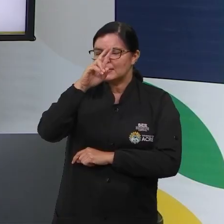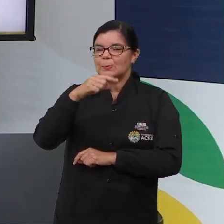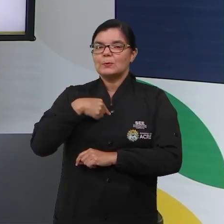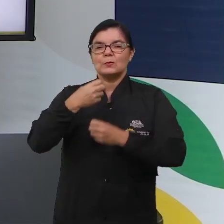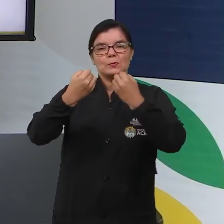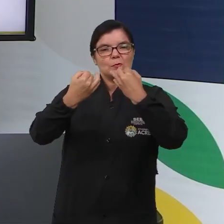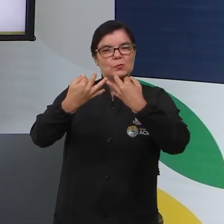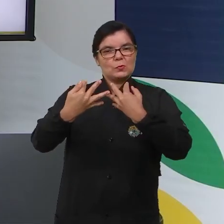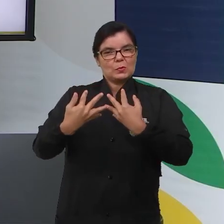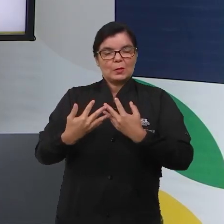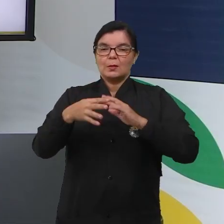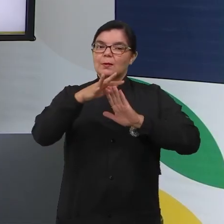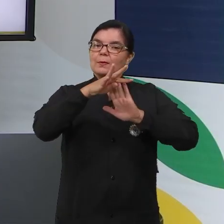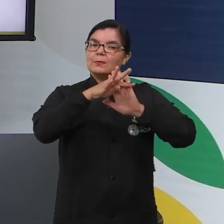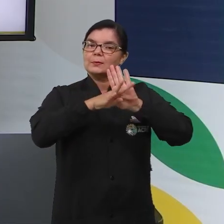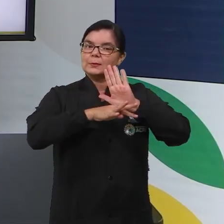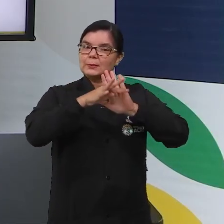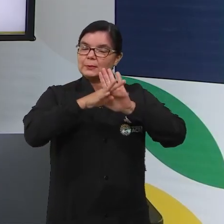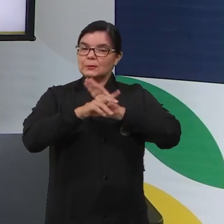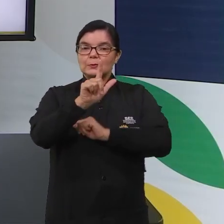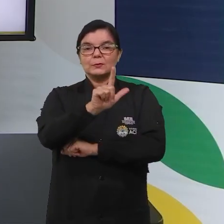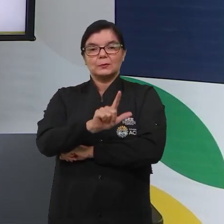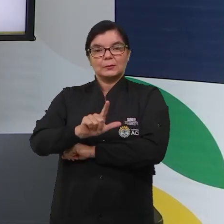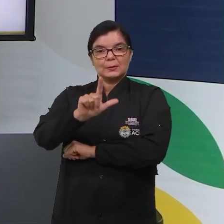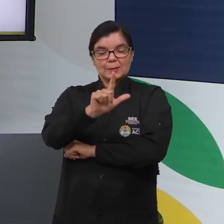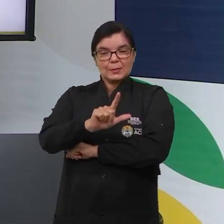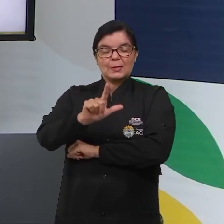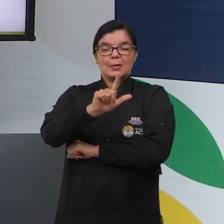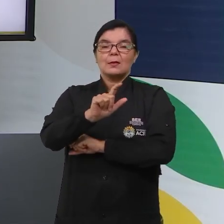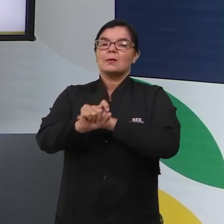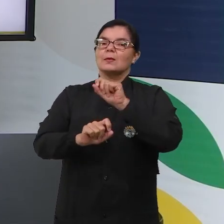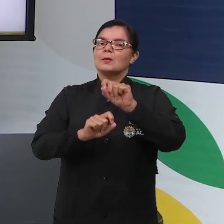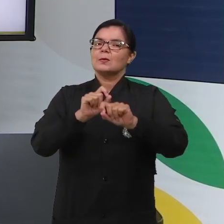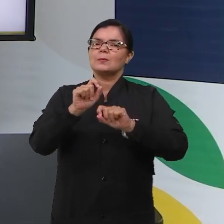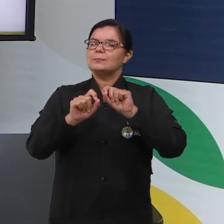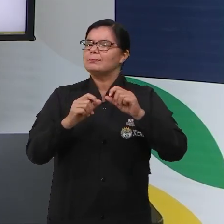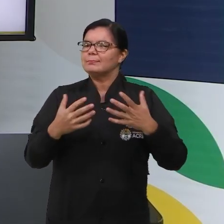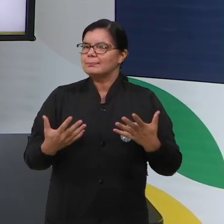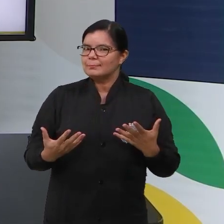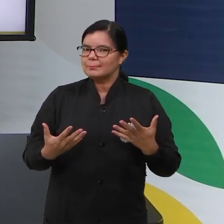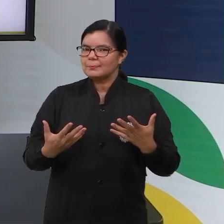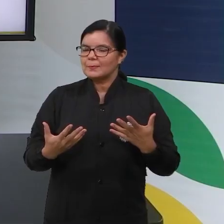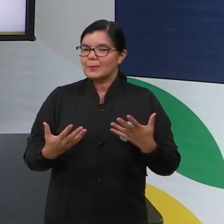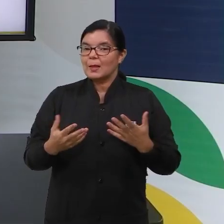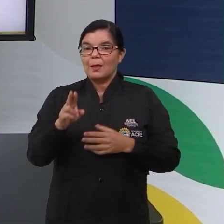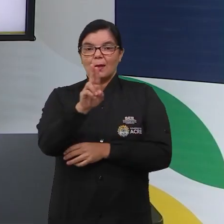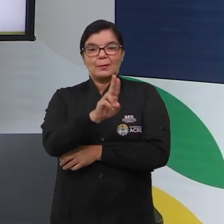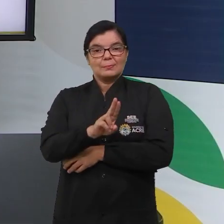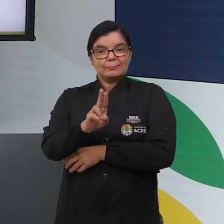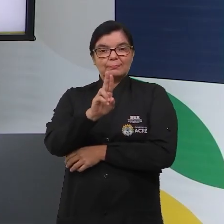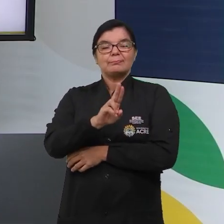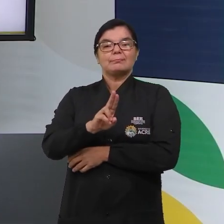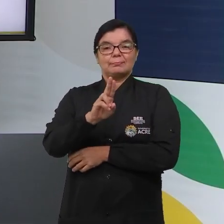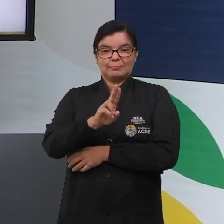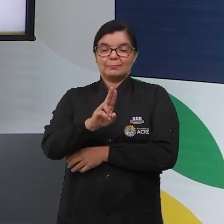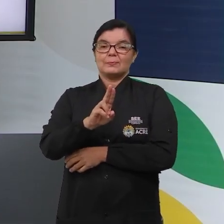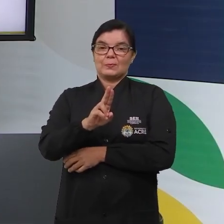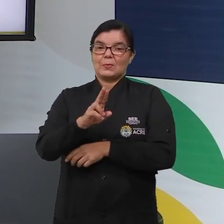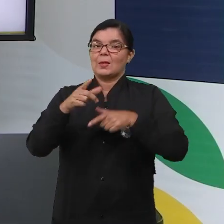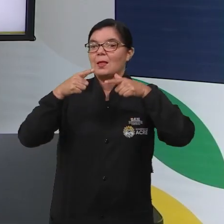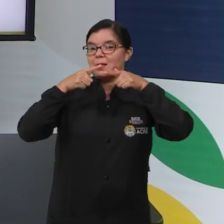nós falamos de um texto literário, ele leva em consideração a utilização, o uso